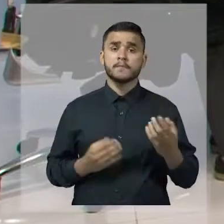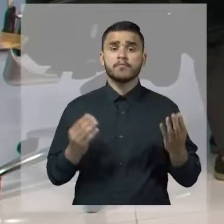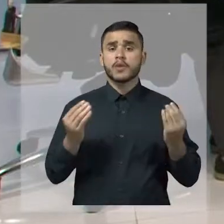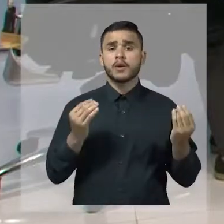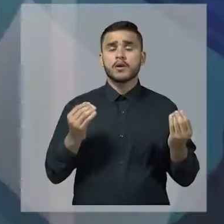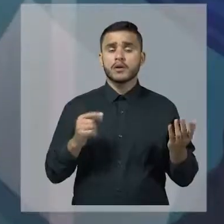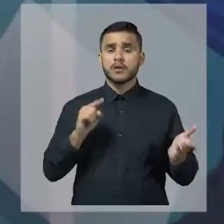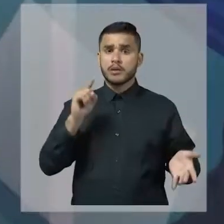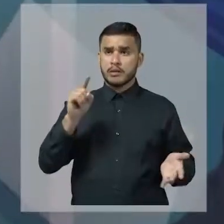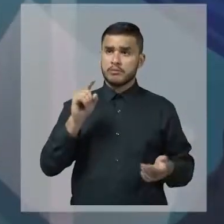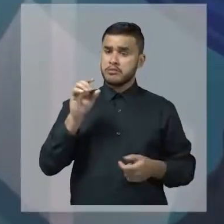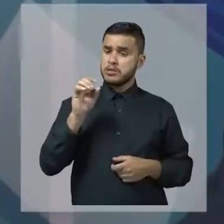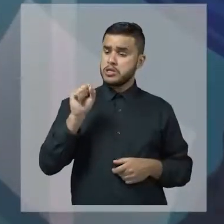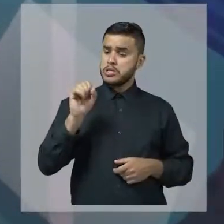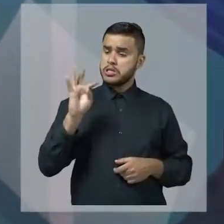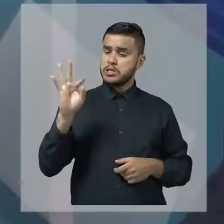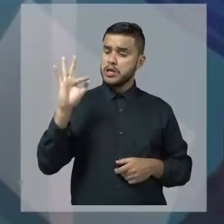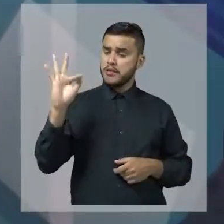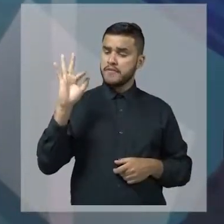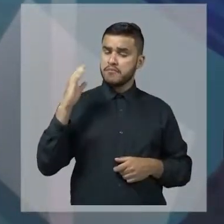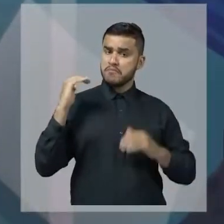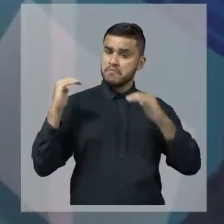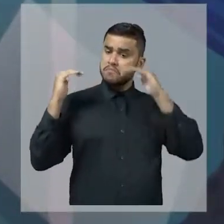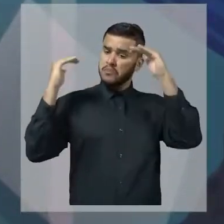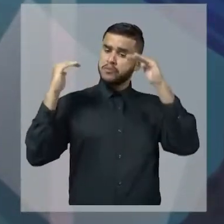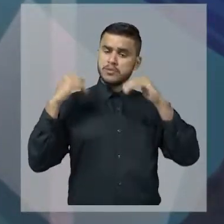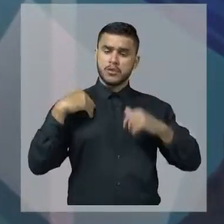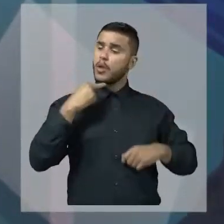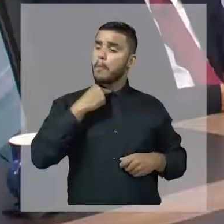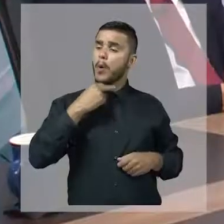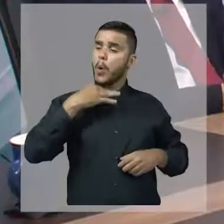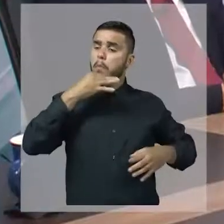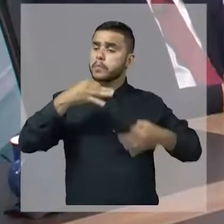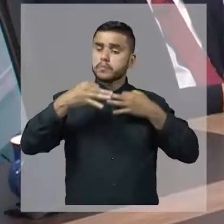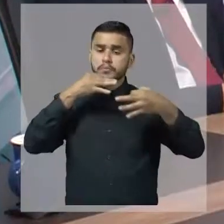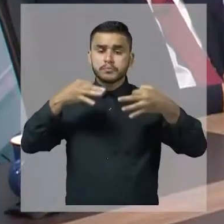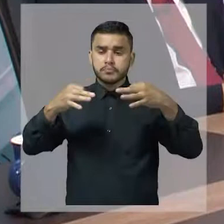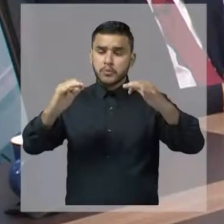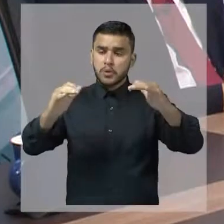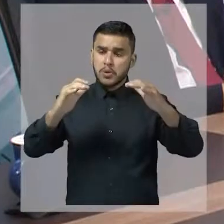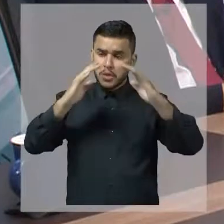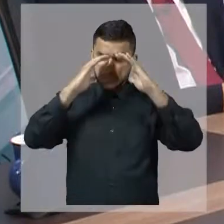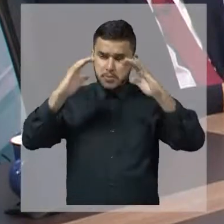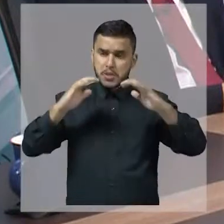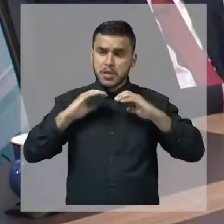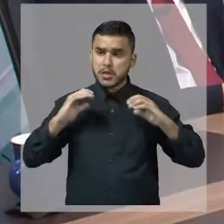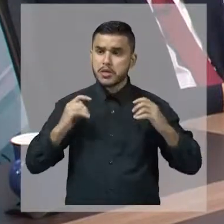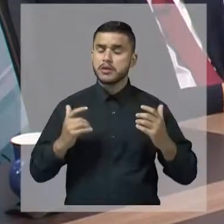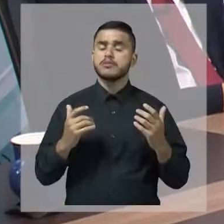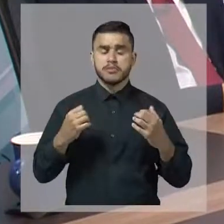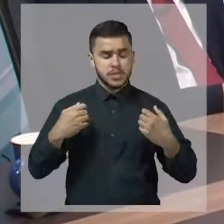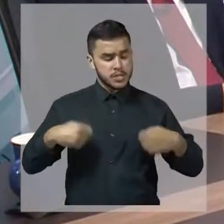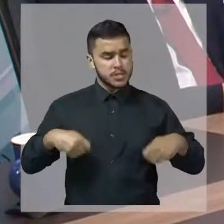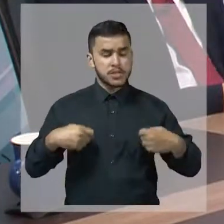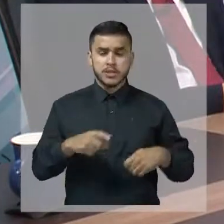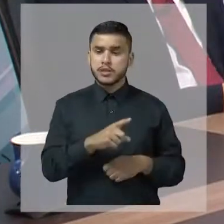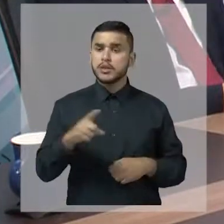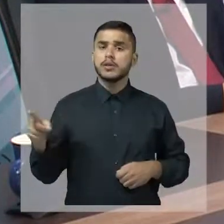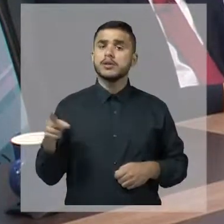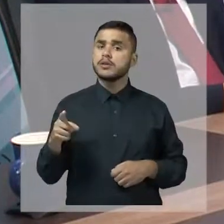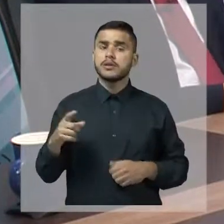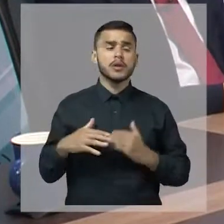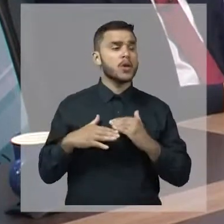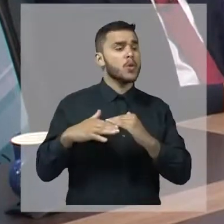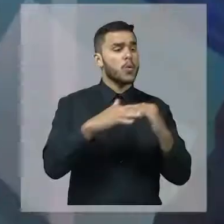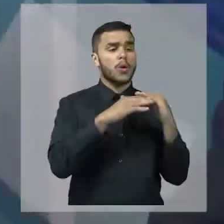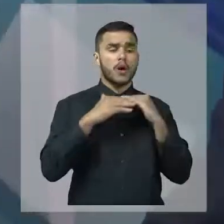do bem e do mal, achando que não pode ser criticada, que não deve ser criticada e seus membros igualmente. É isto